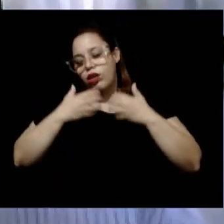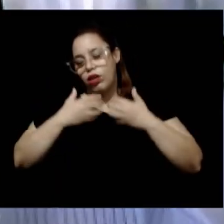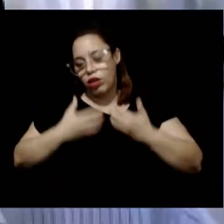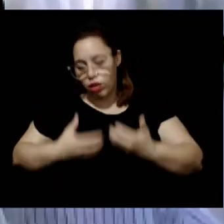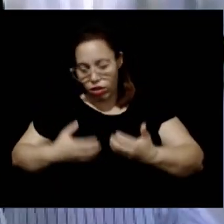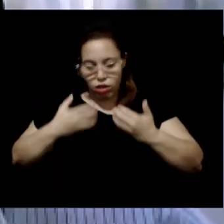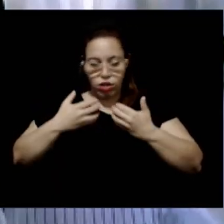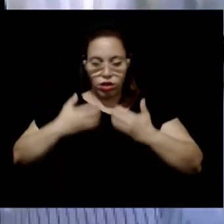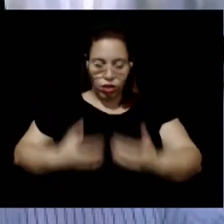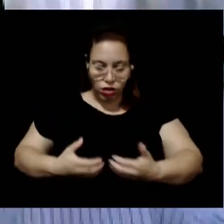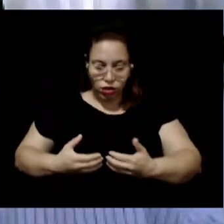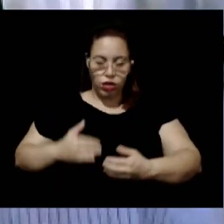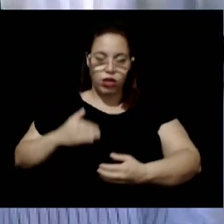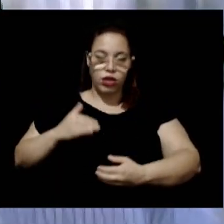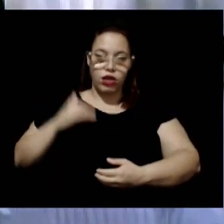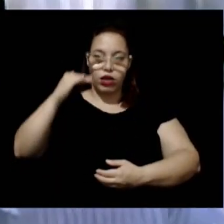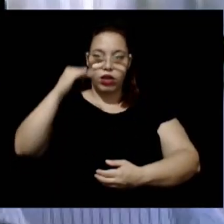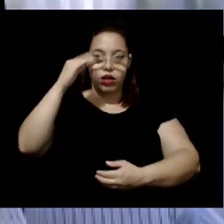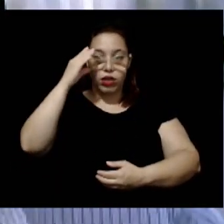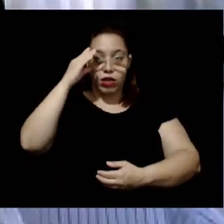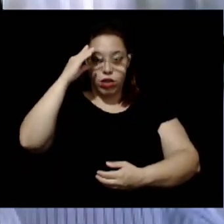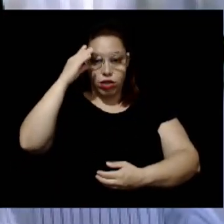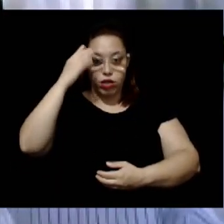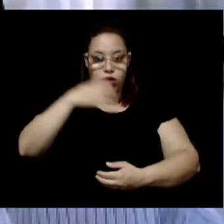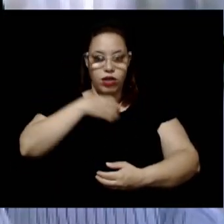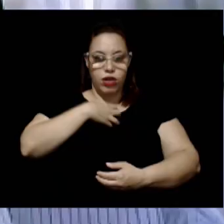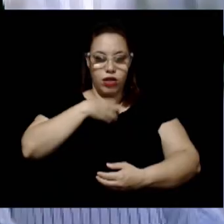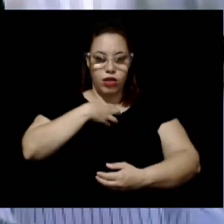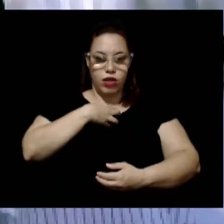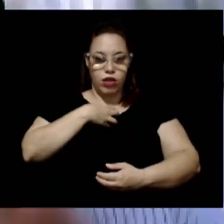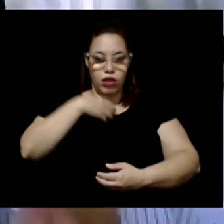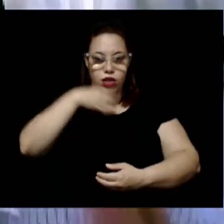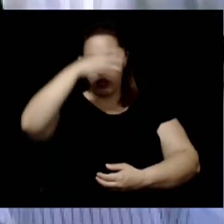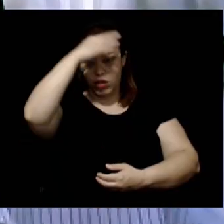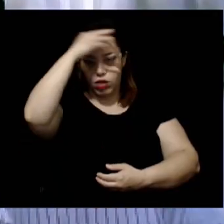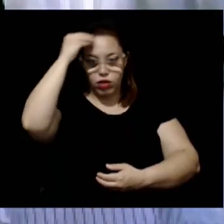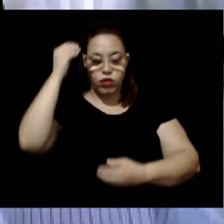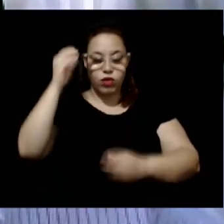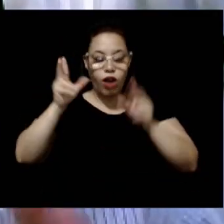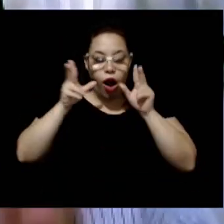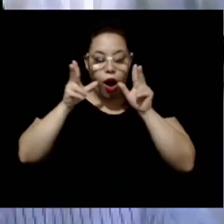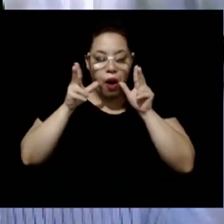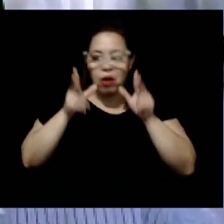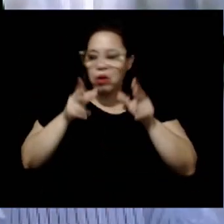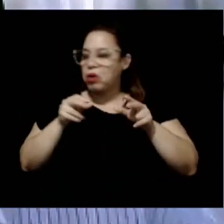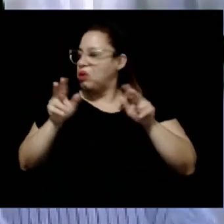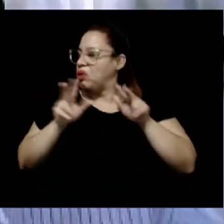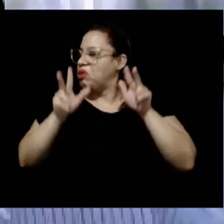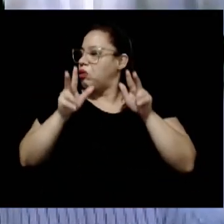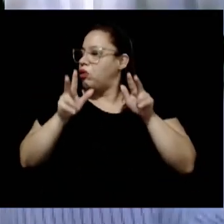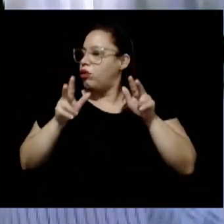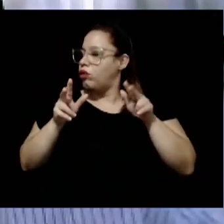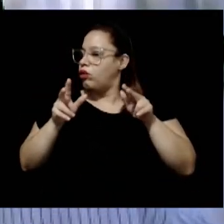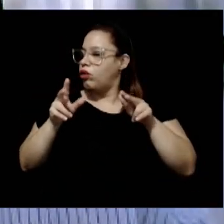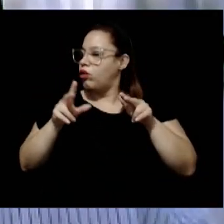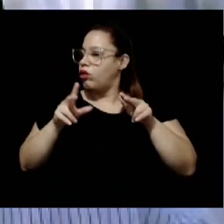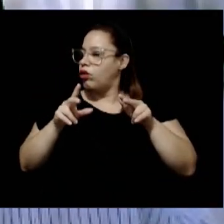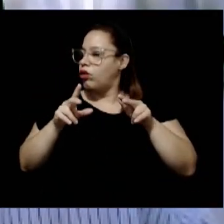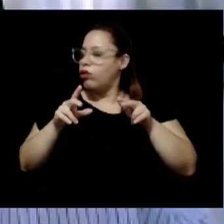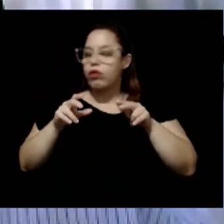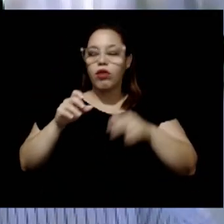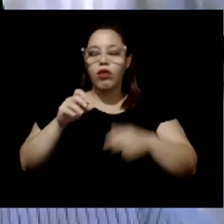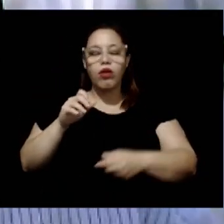pode ter uma acentuação de esquecimento, falta de atenção. Então, essa síndrome, ou seja, esse conjunto de sintomas, a gente